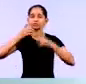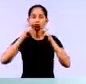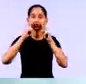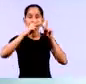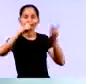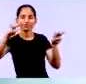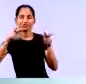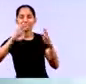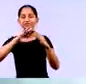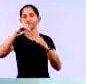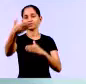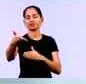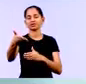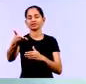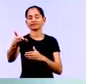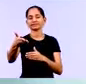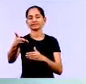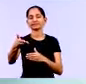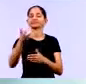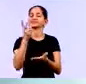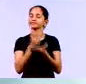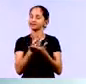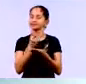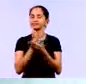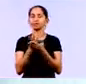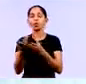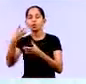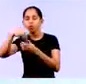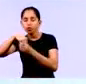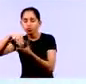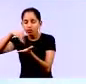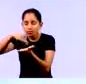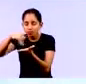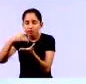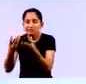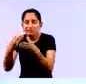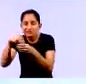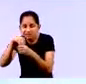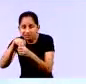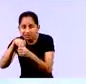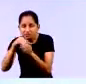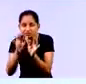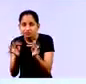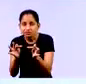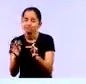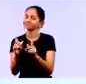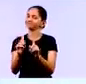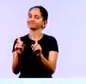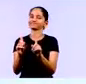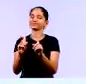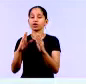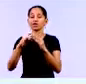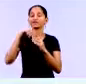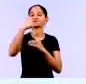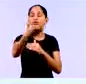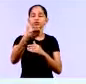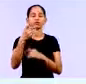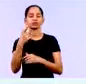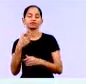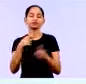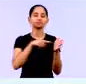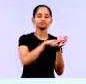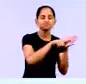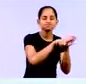organização, ela deixa de sair ali do escritório para elaborar propriamente dito